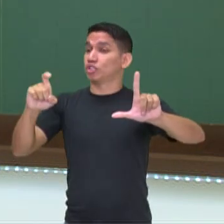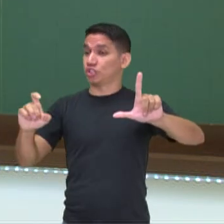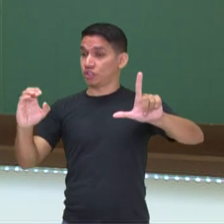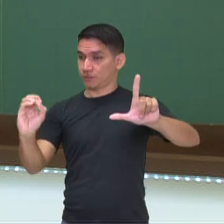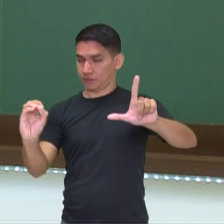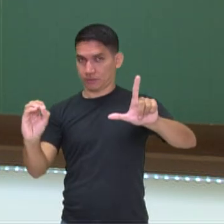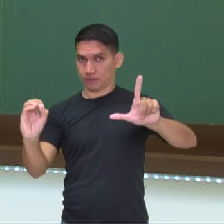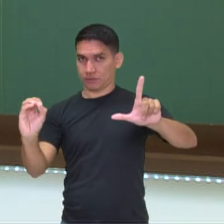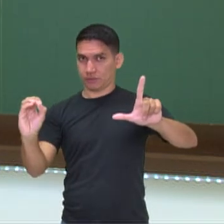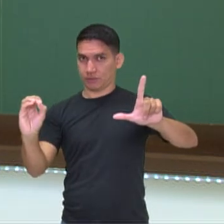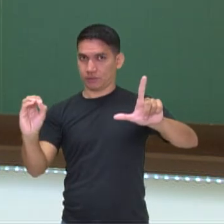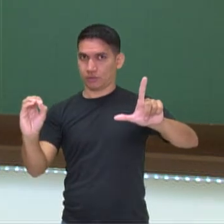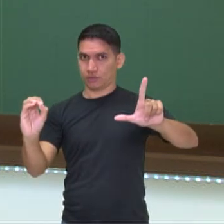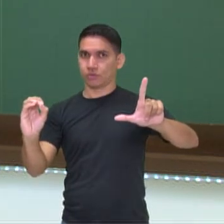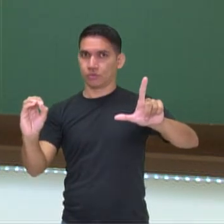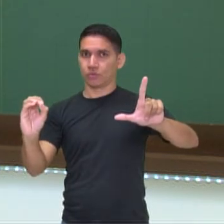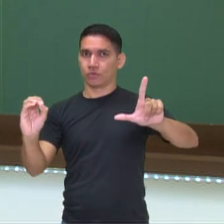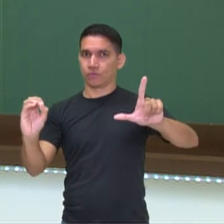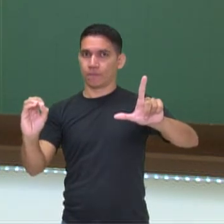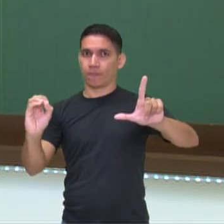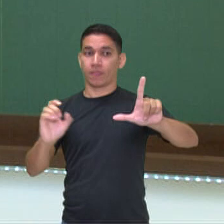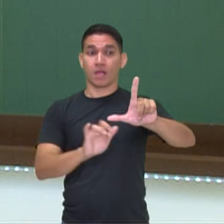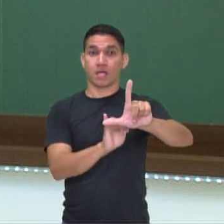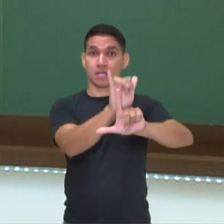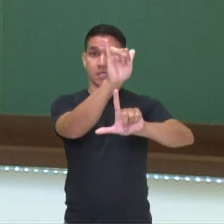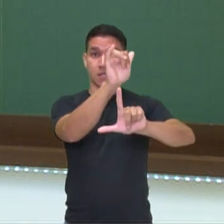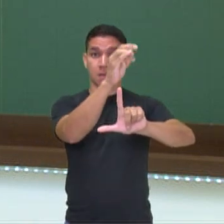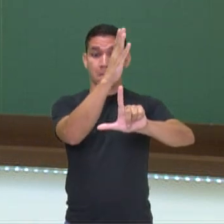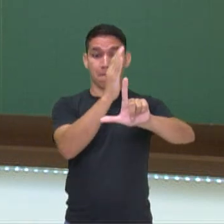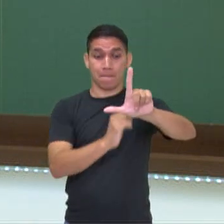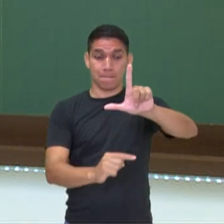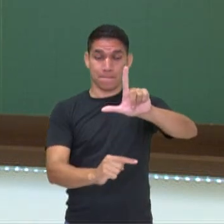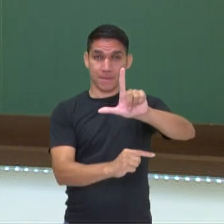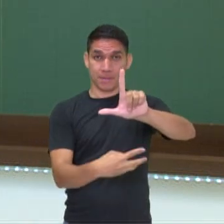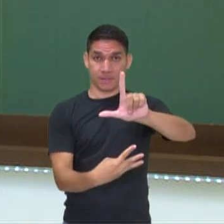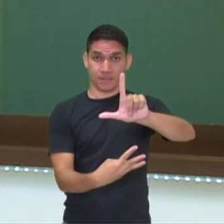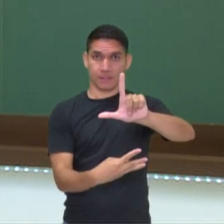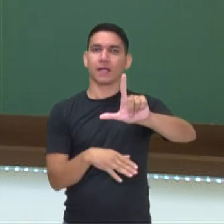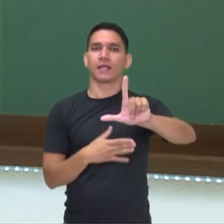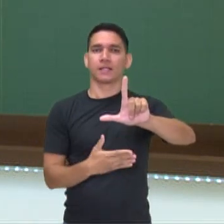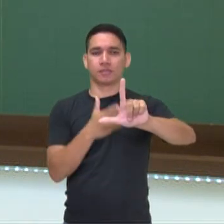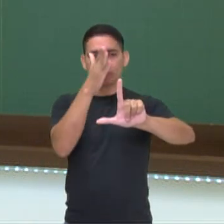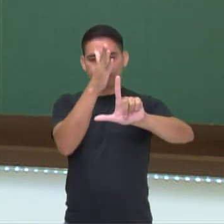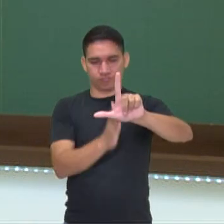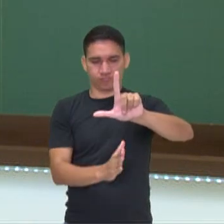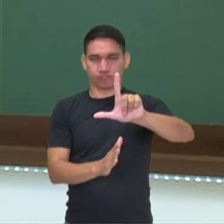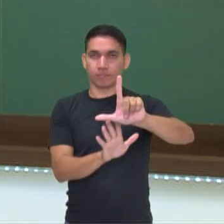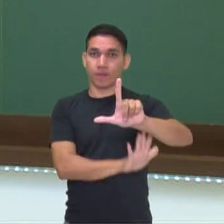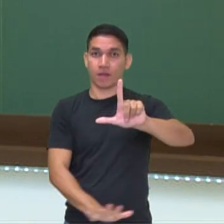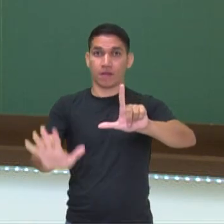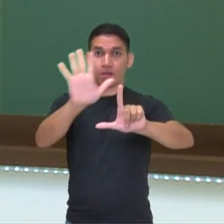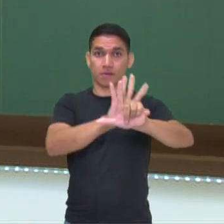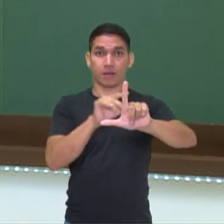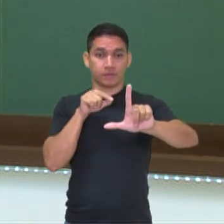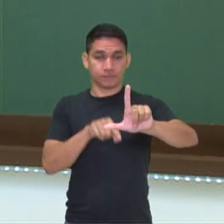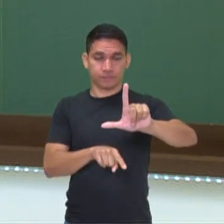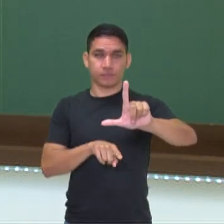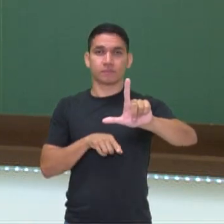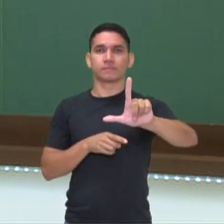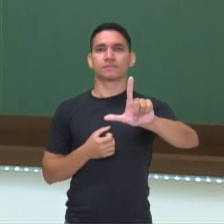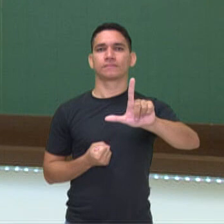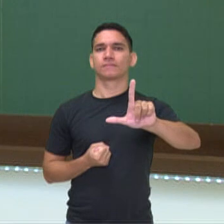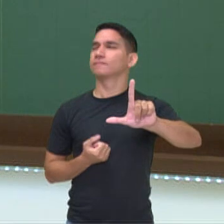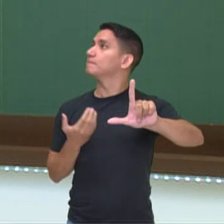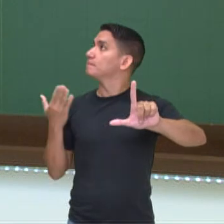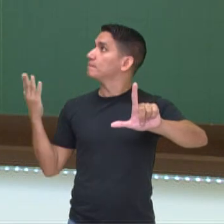zero, o y é menos 3. Tá? Então, a coordenada aqui nesse plano cartesiano, essa é a coordenada desse